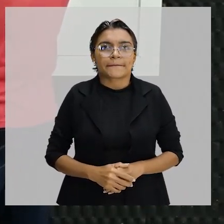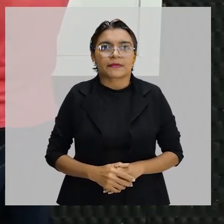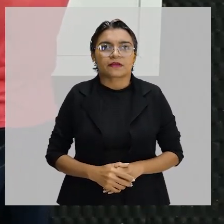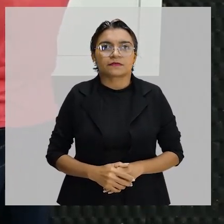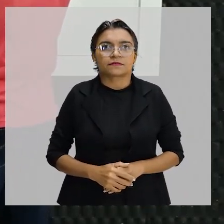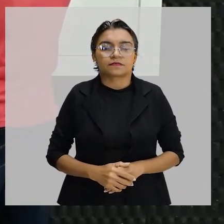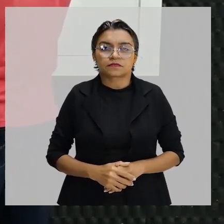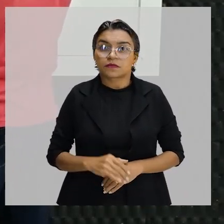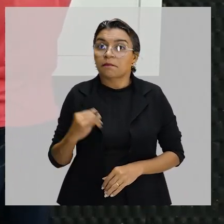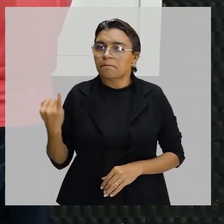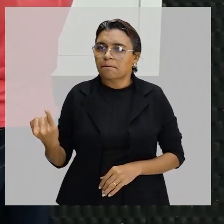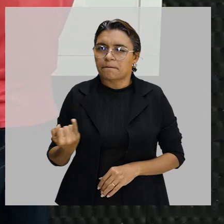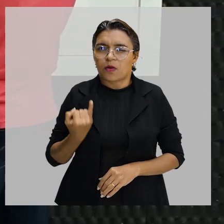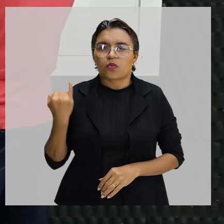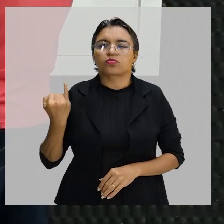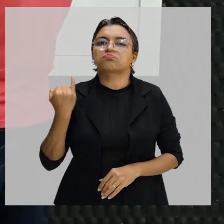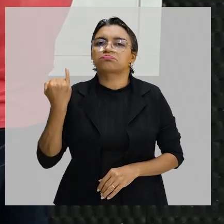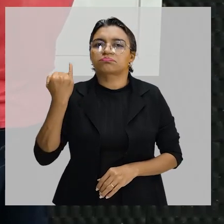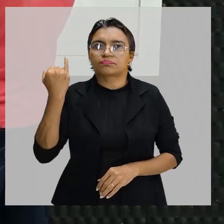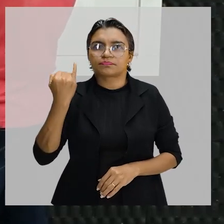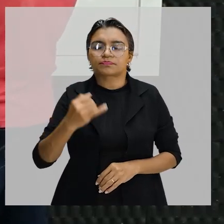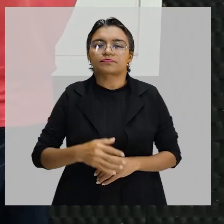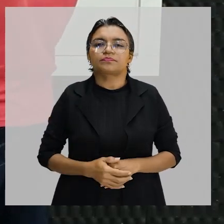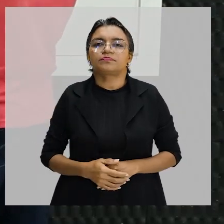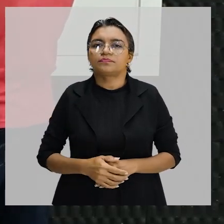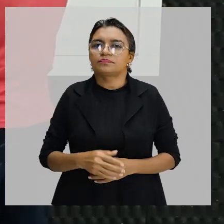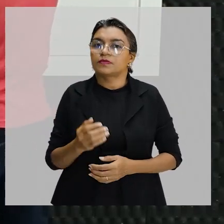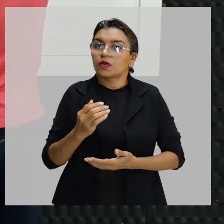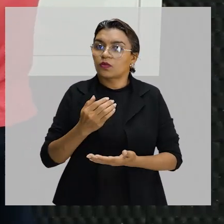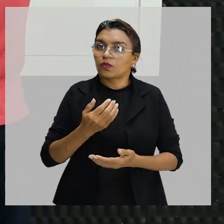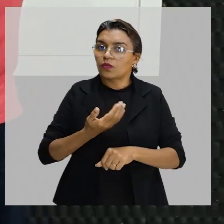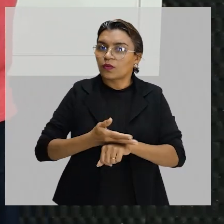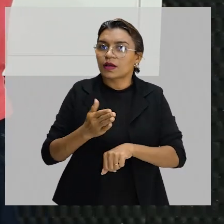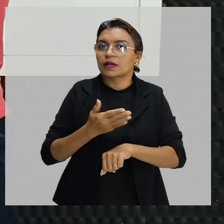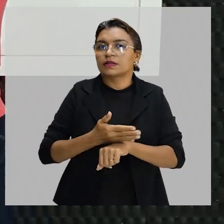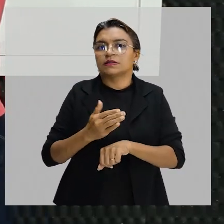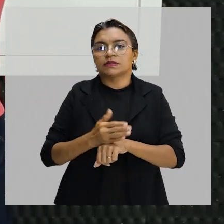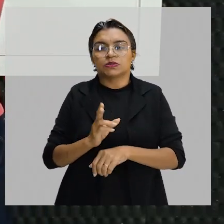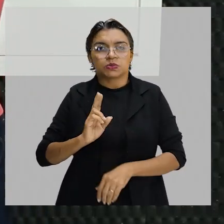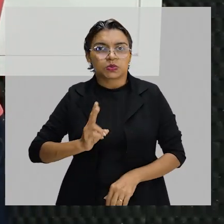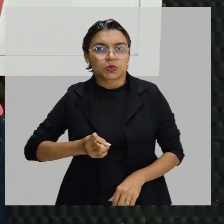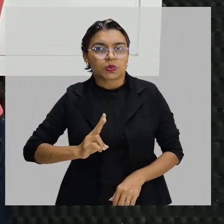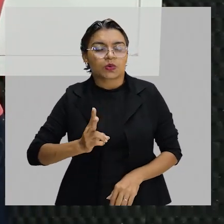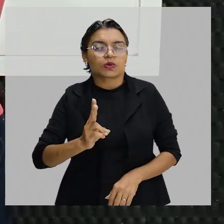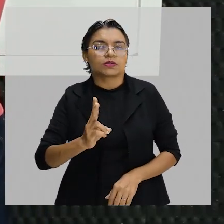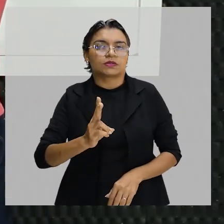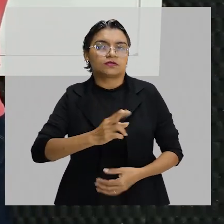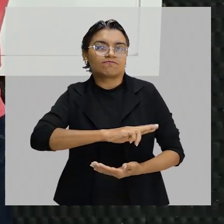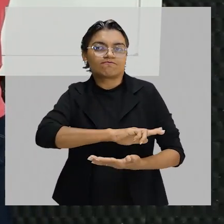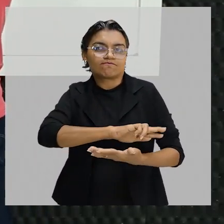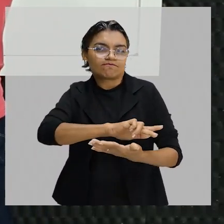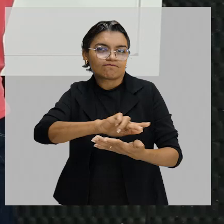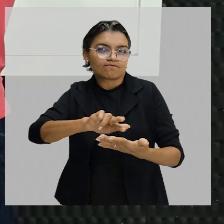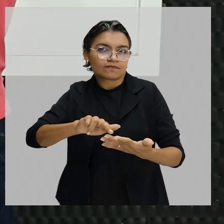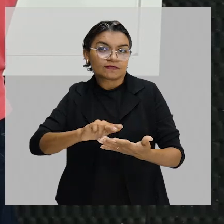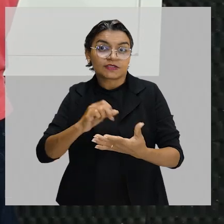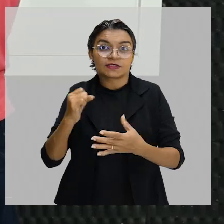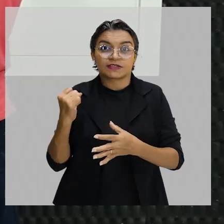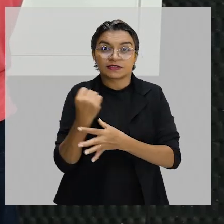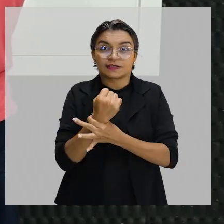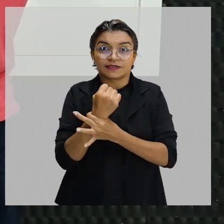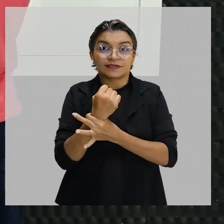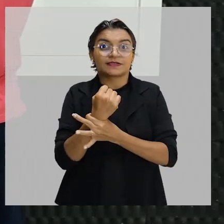Isso aqui é importantíssimo, um exercício constante de garantias, olha